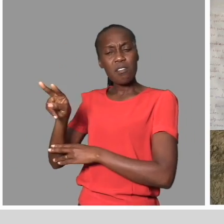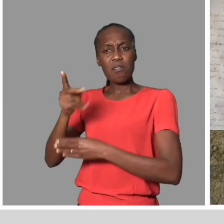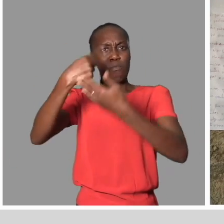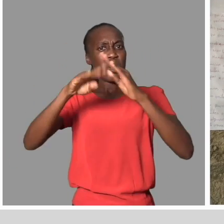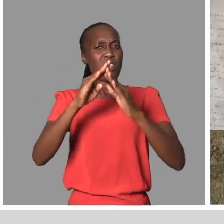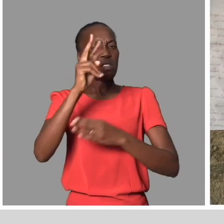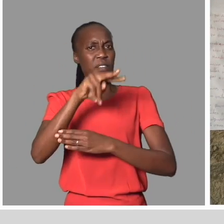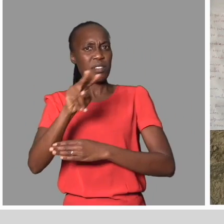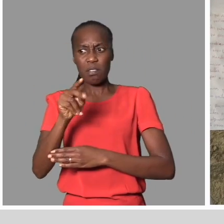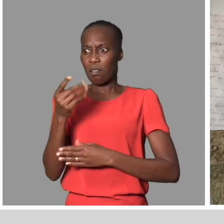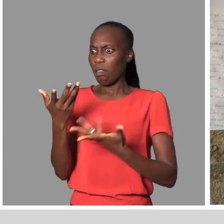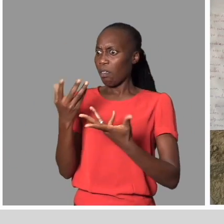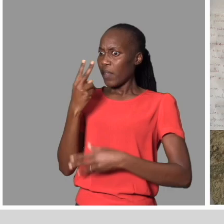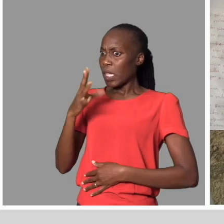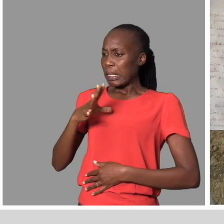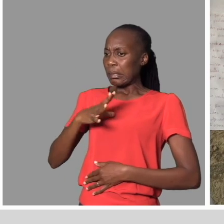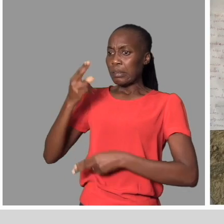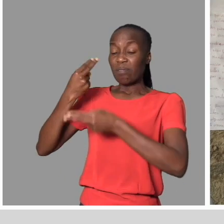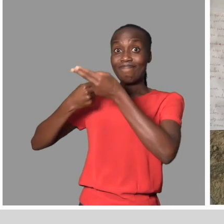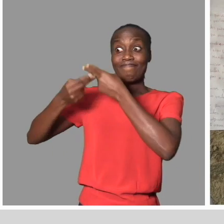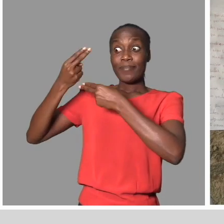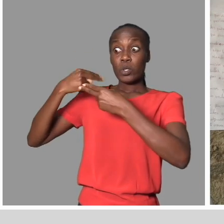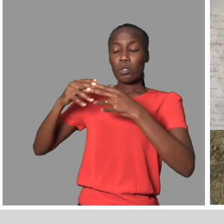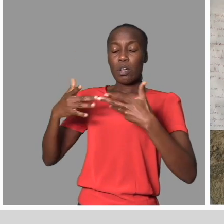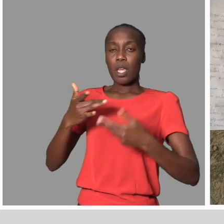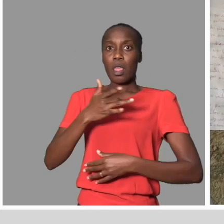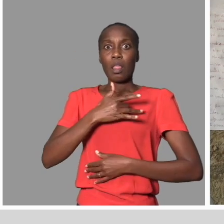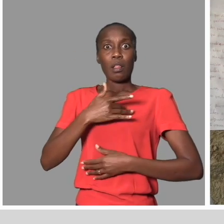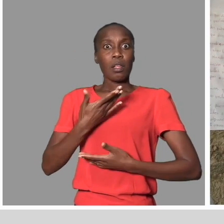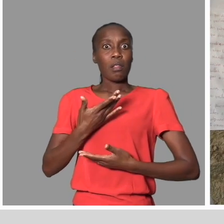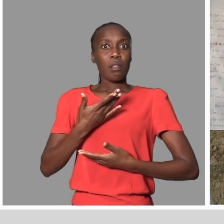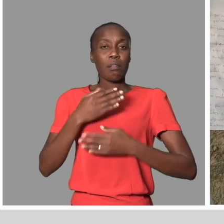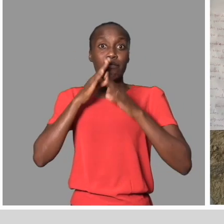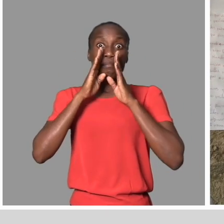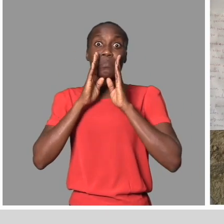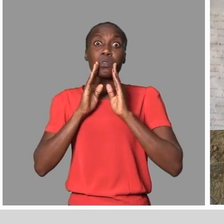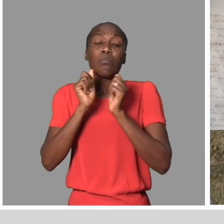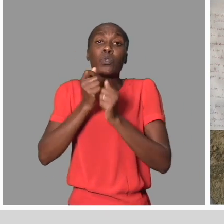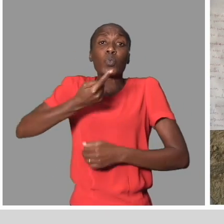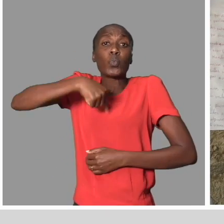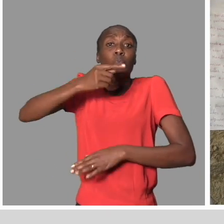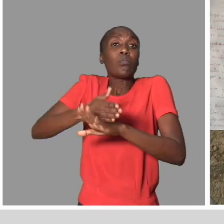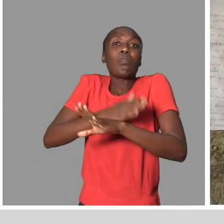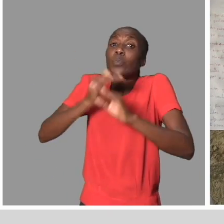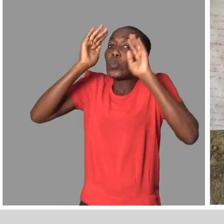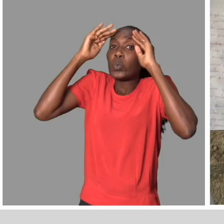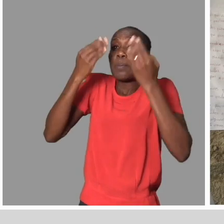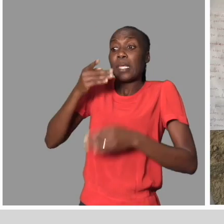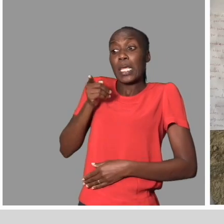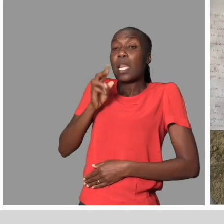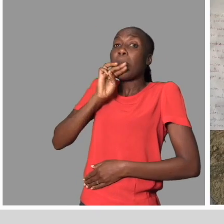fomos notando que ela tinha uma história triste por trás, porque não sabíamos que ela tinha essas crianças.